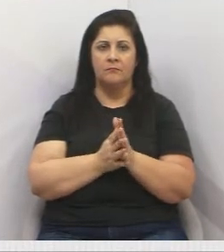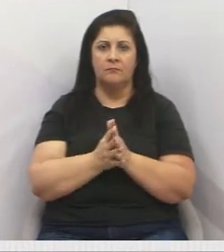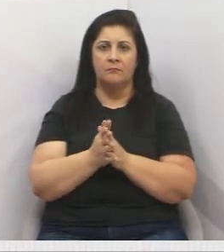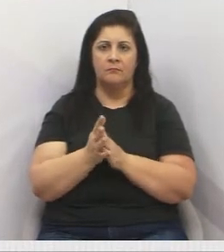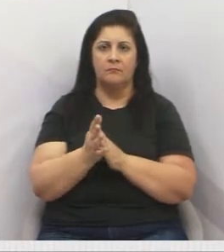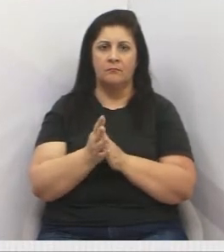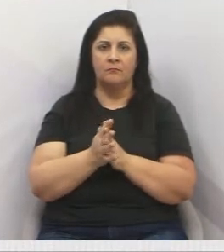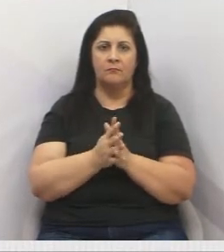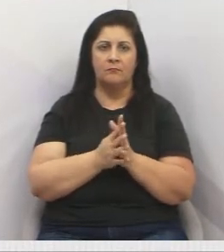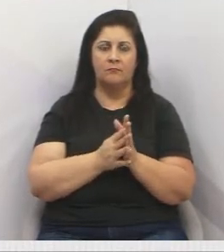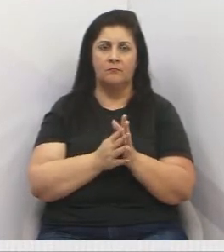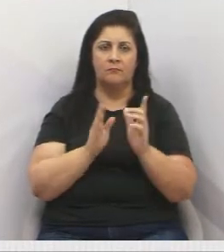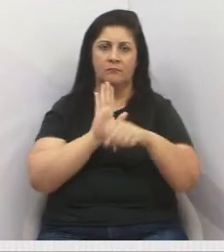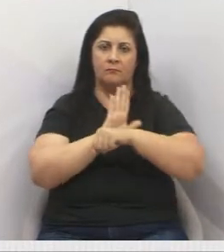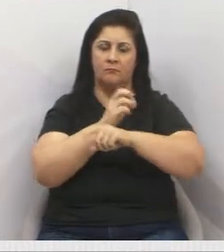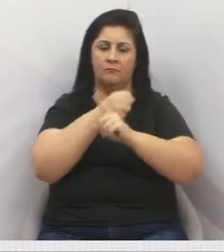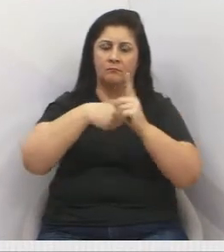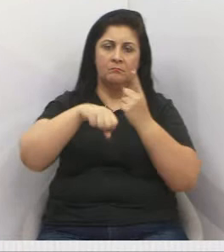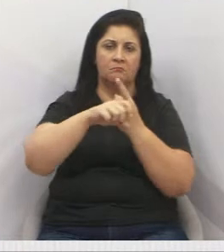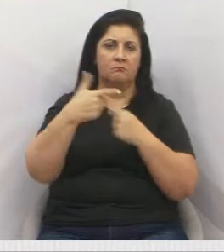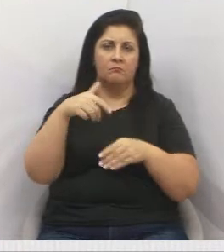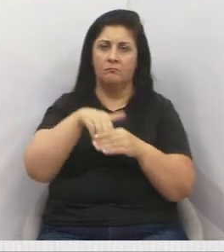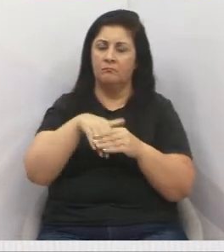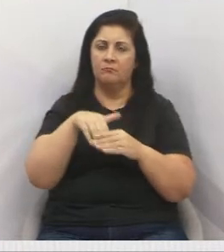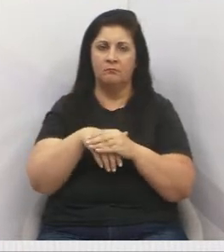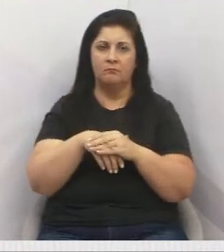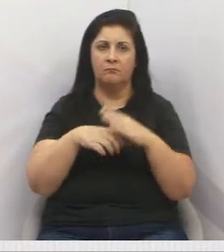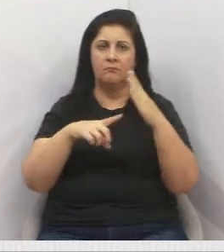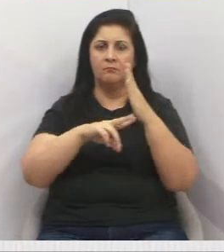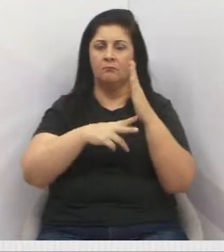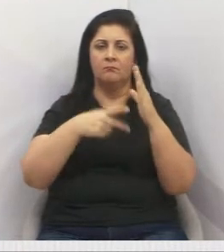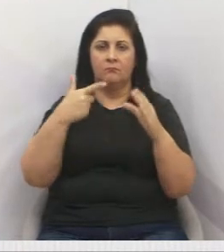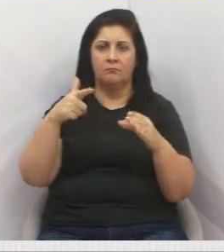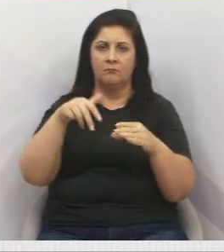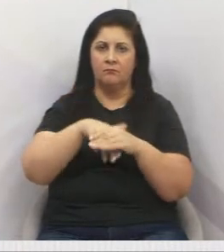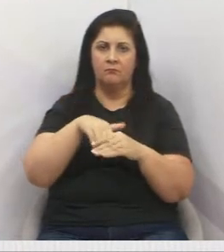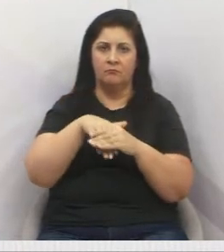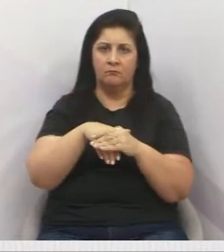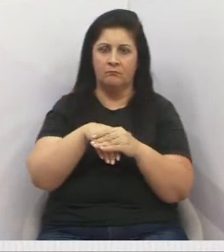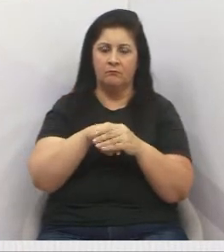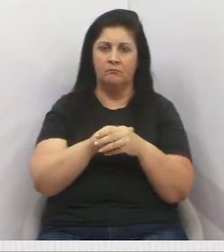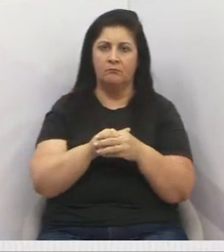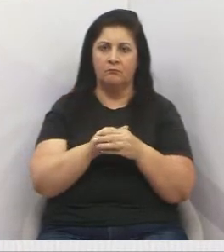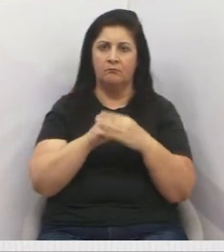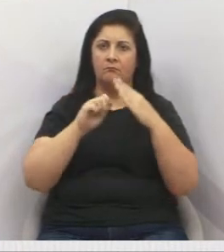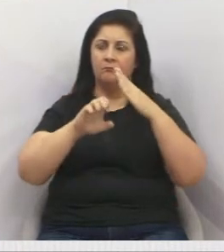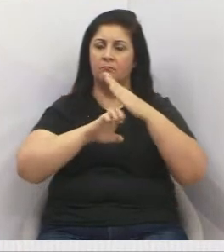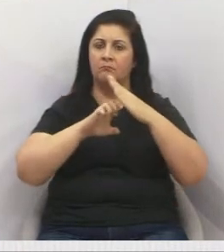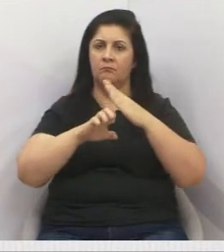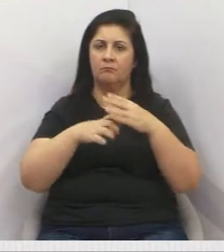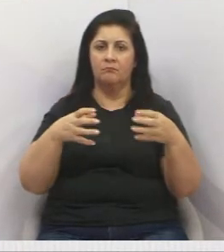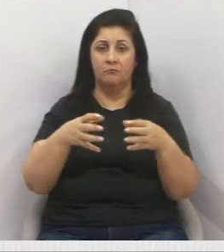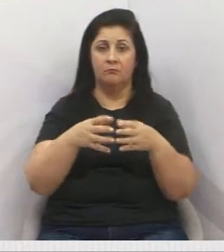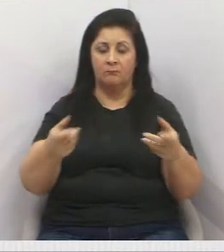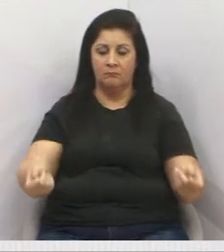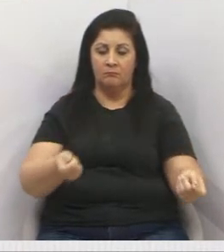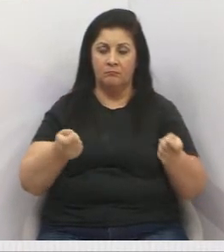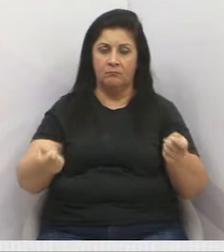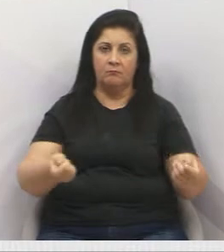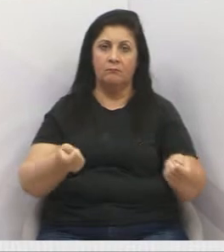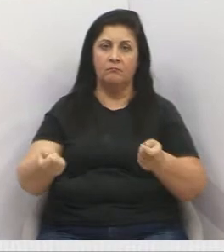Movimentos populares em branco, entidades de classe sindical em branco, empresas ou entidades profissionais, Associação das Empresas de Mineração de